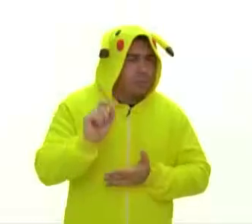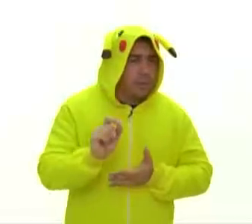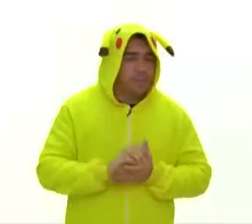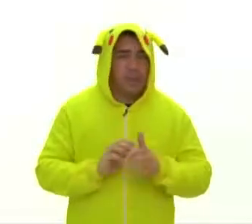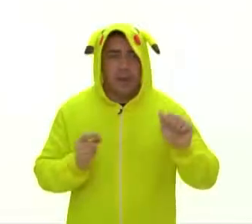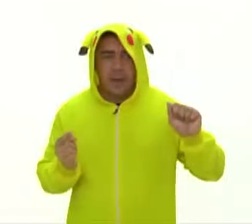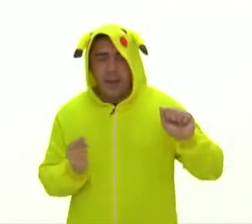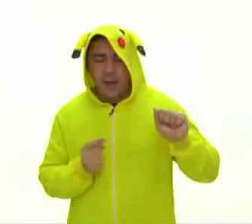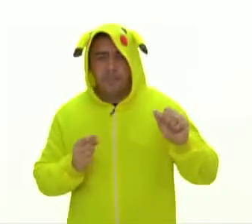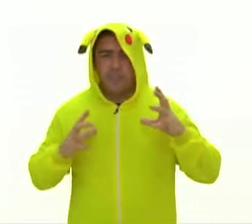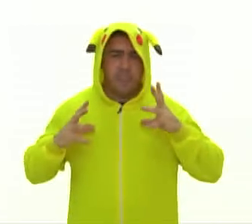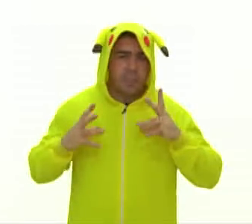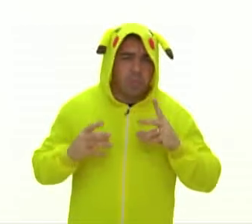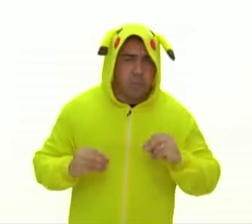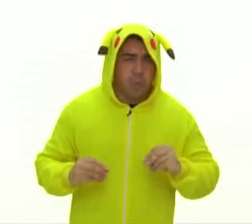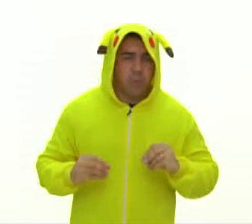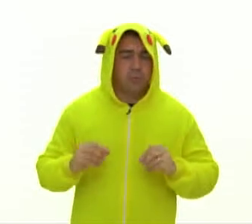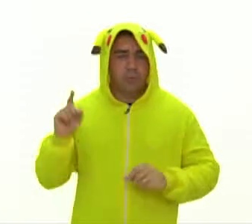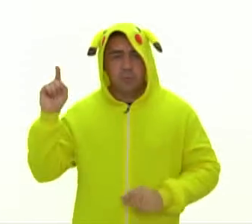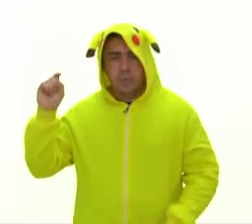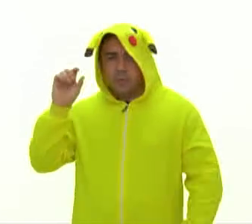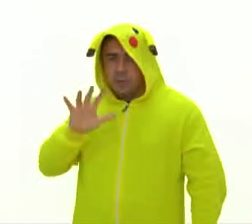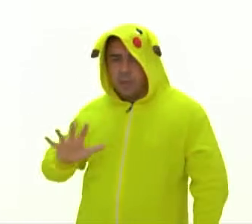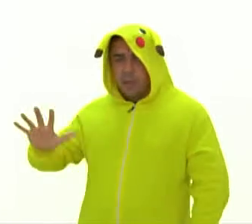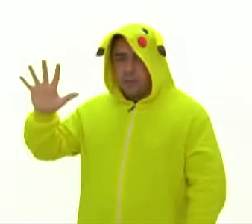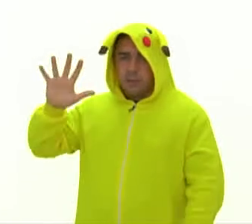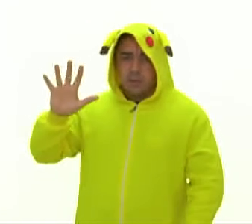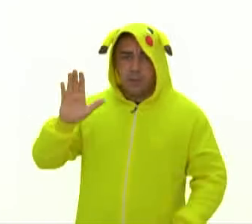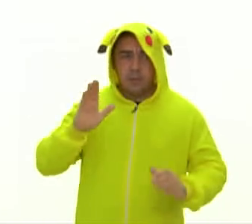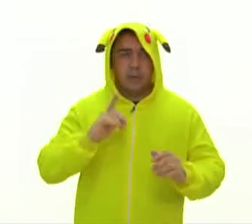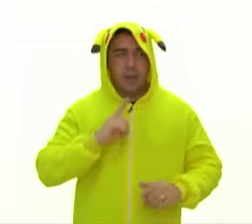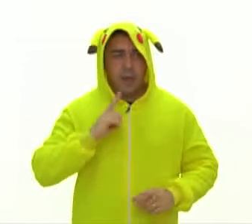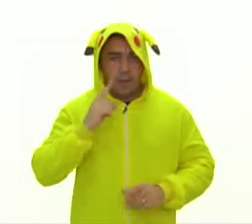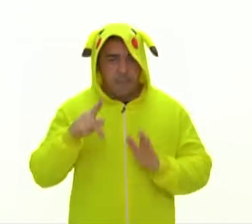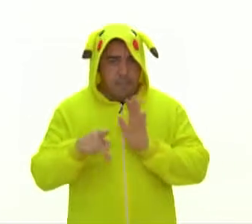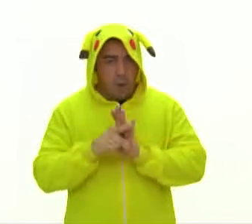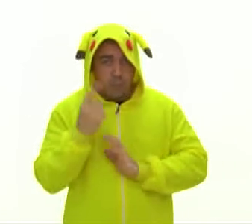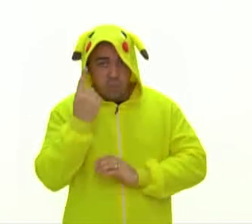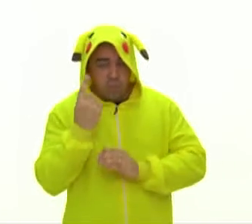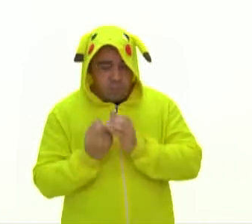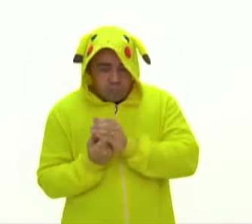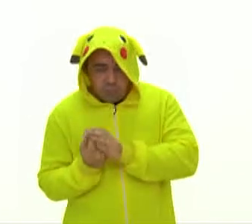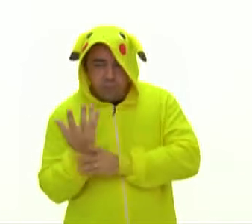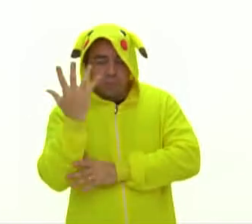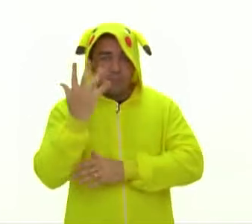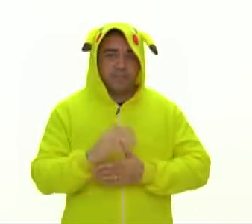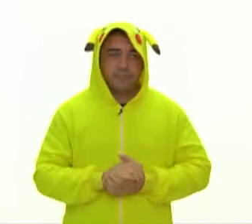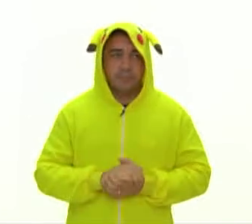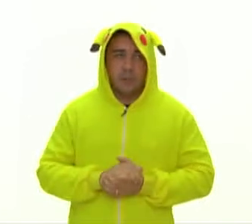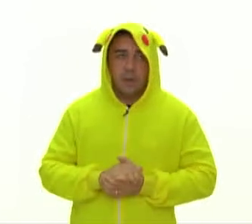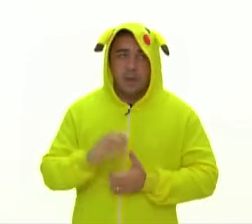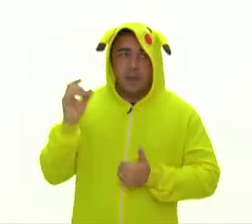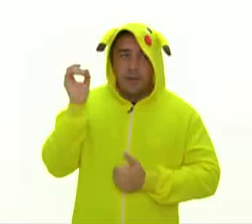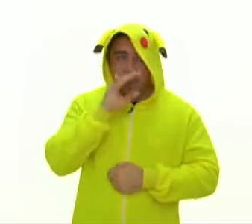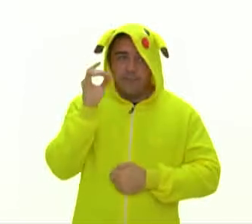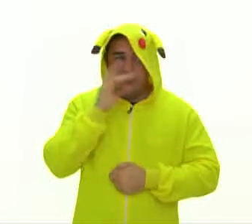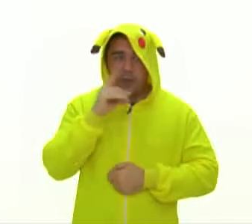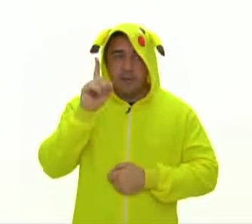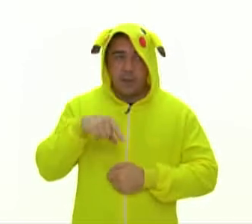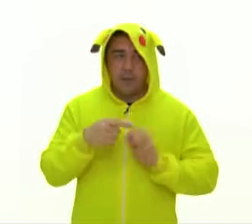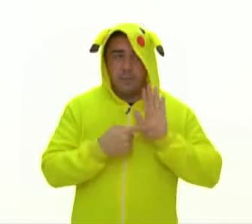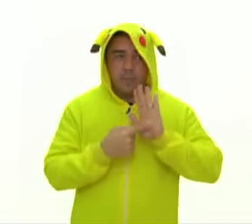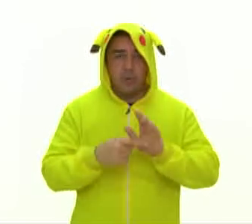A, todos os pokémons da figura descendem do Pokémon 1? B, as setas verdes representam eventos